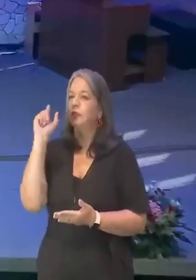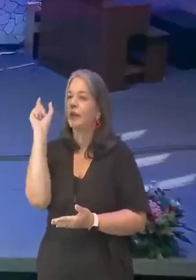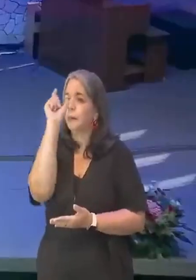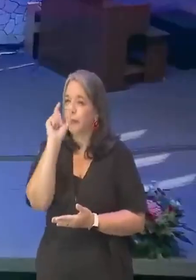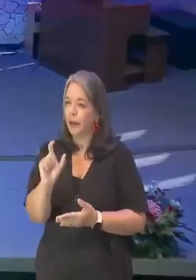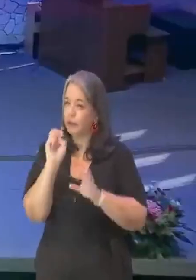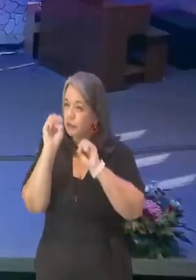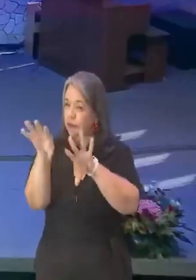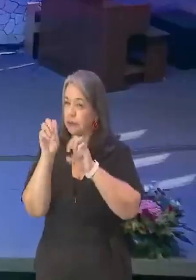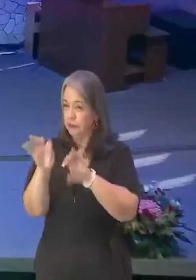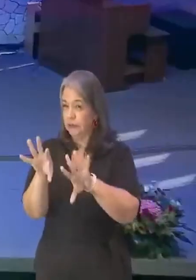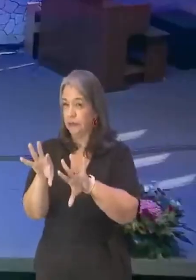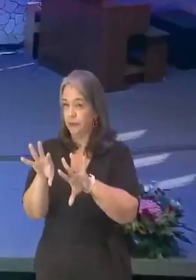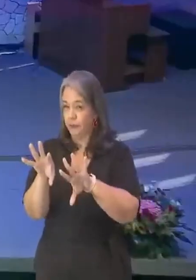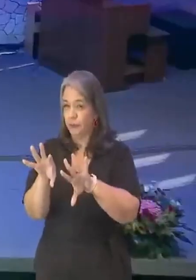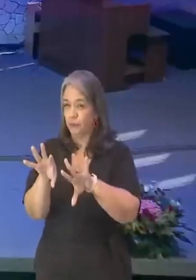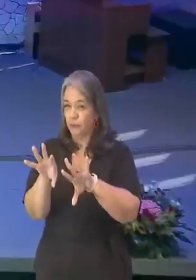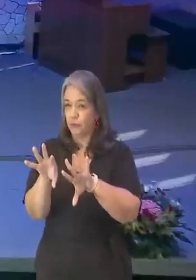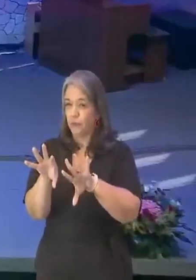Entregar tudo.